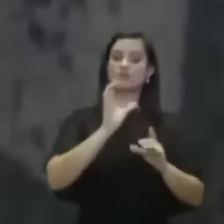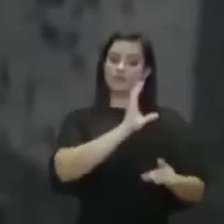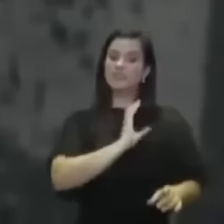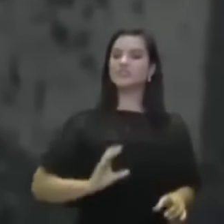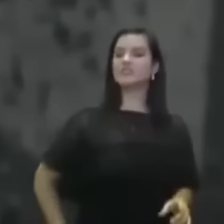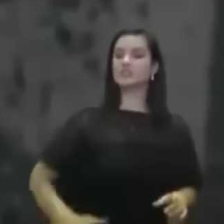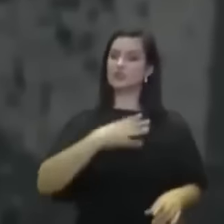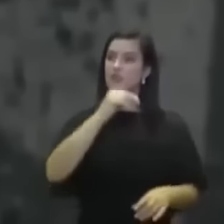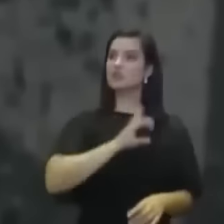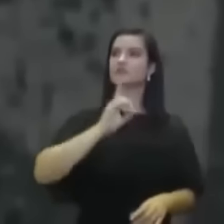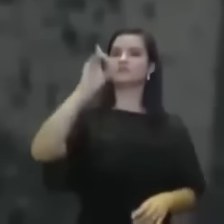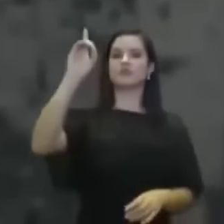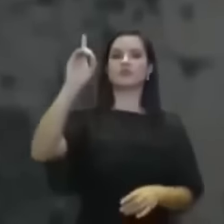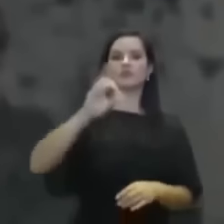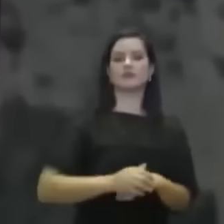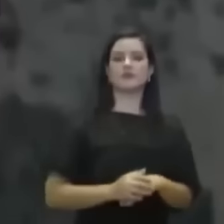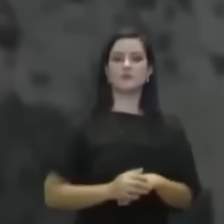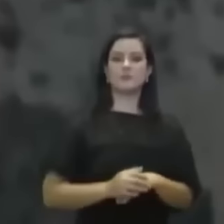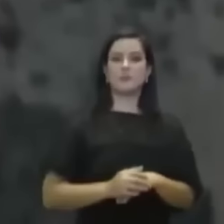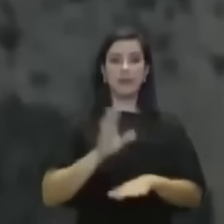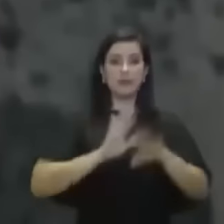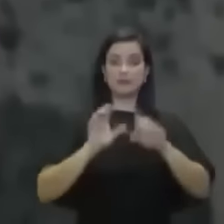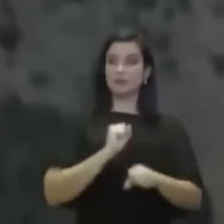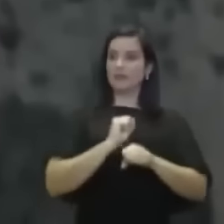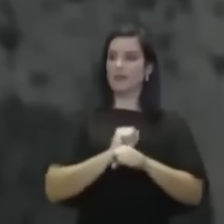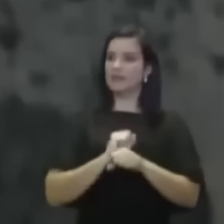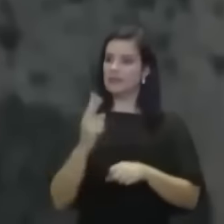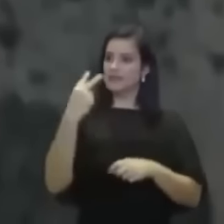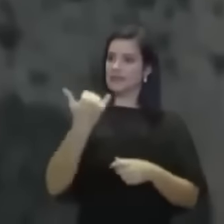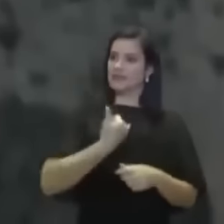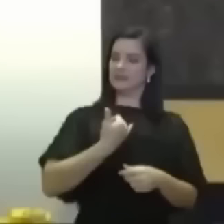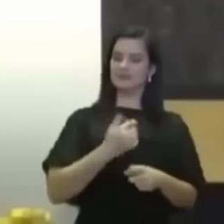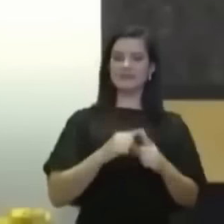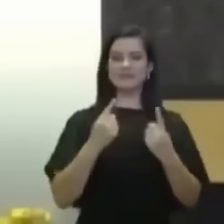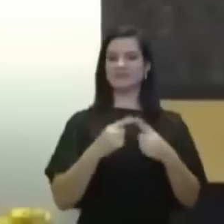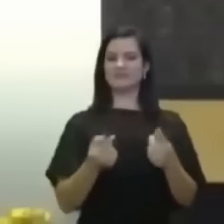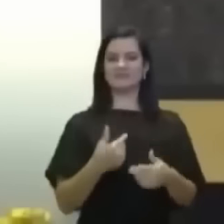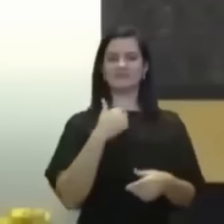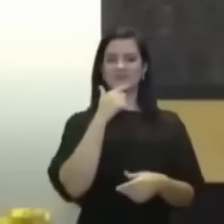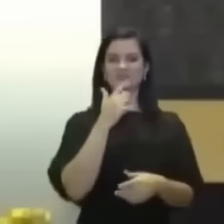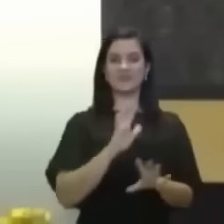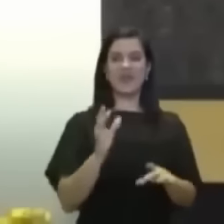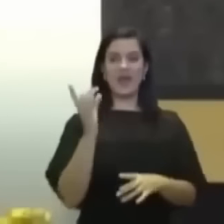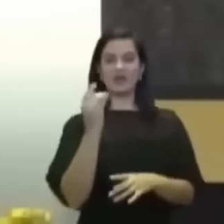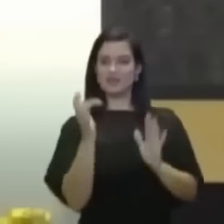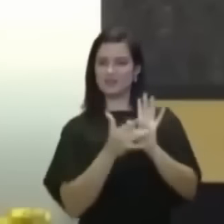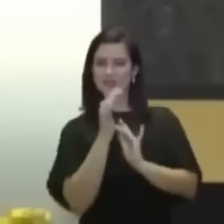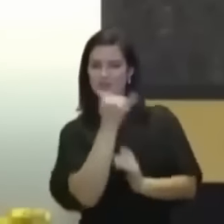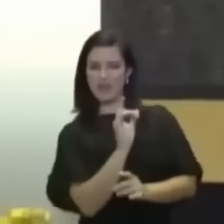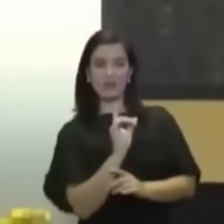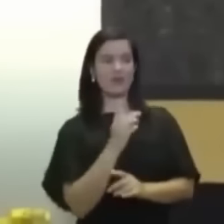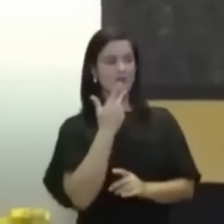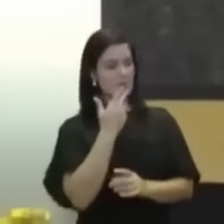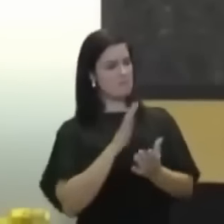Deus vivo. Talvez até aguardando um elogio de Jesus, mas não foi isso que Jesus lhe fez. Ele disse assim: bem-aventurado